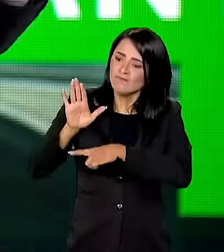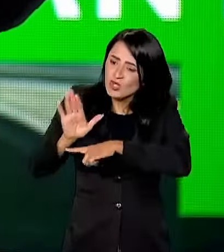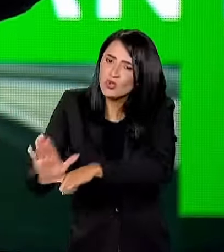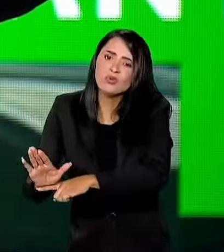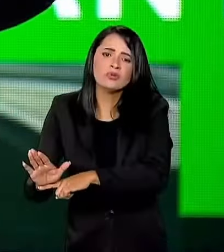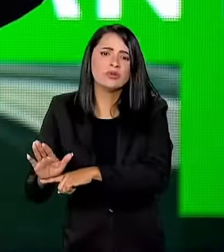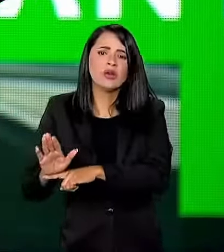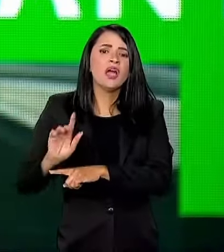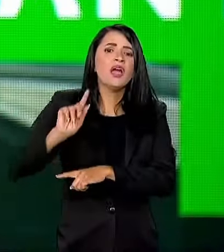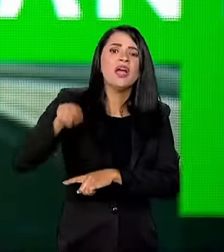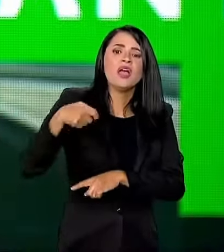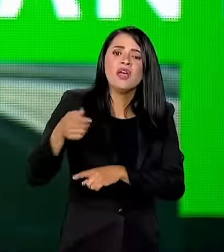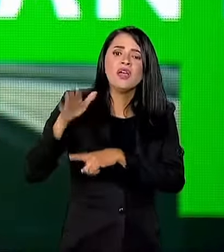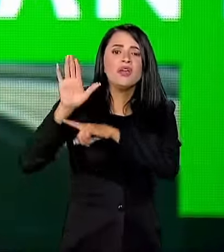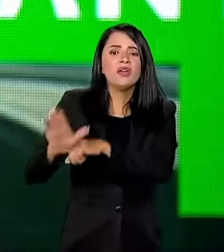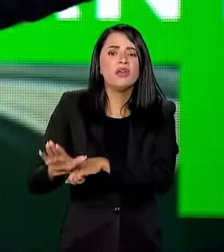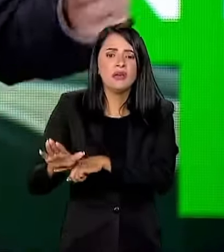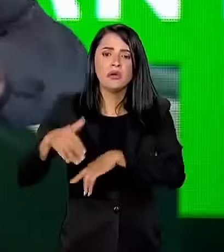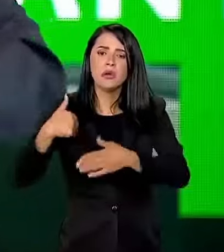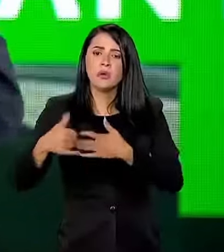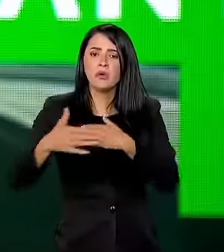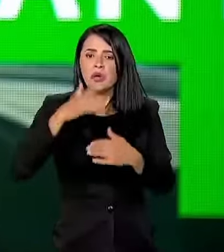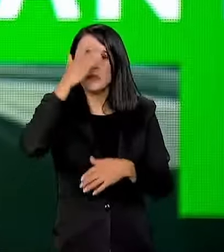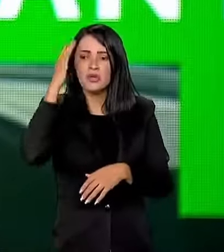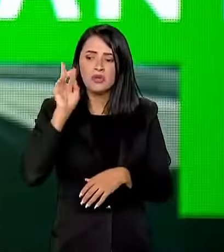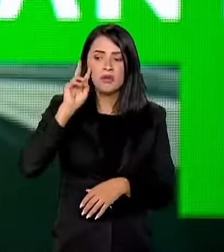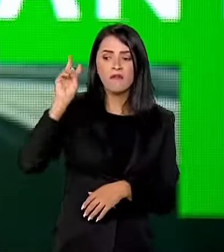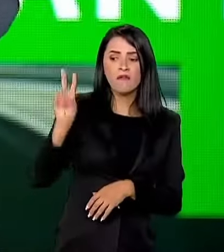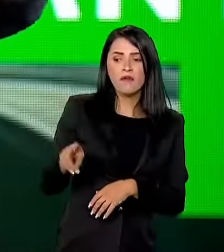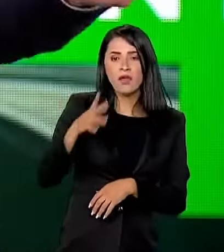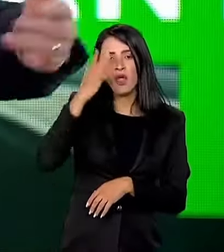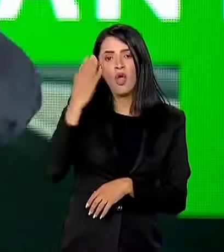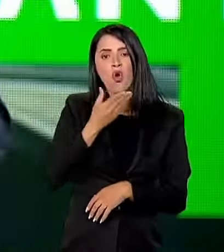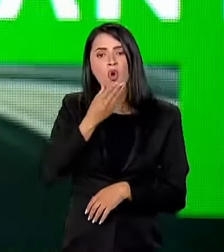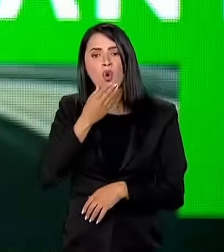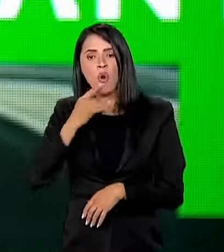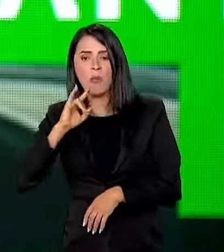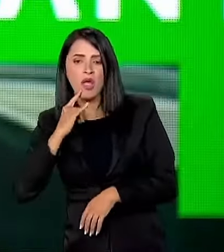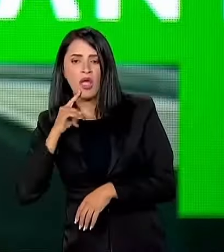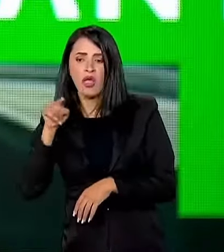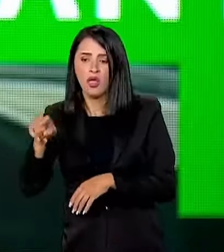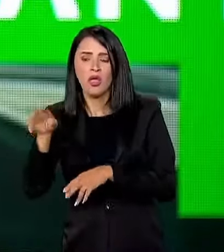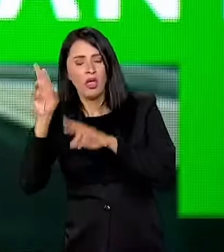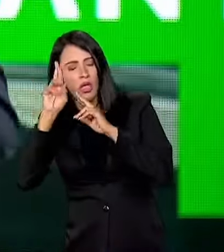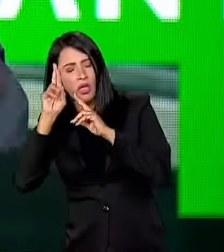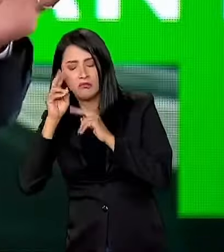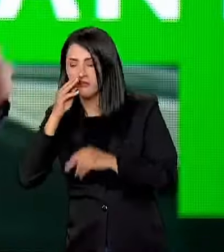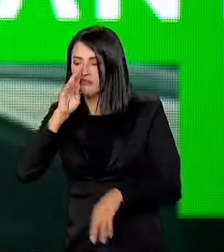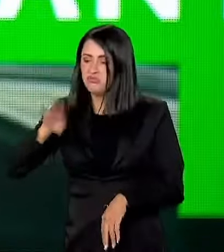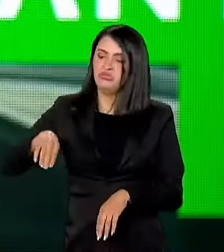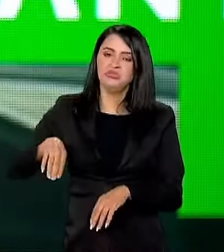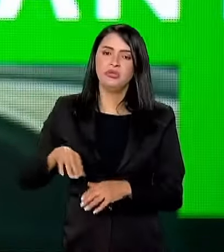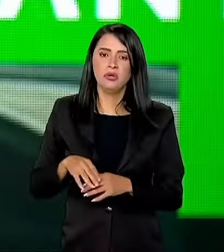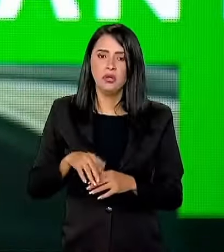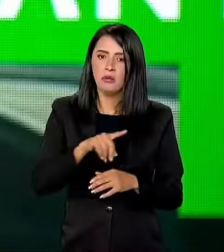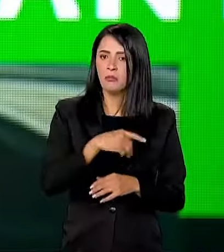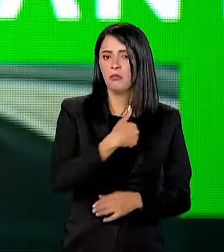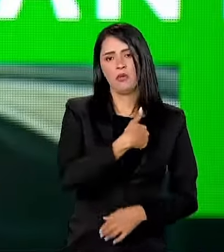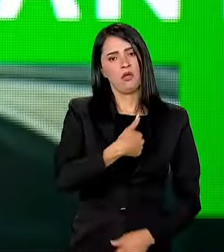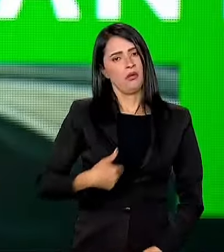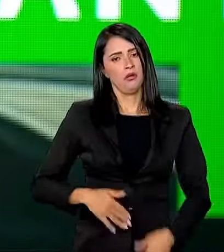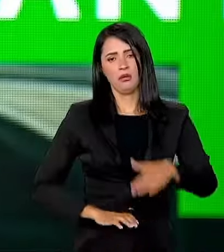Uma pessoa qualquer pode passar na rua, ver um cara dormindo, um cara bêbado, pode até desprezar, mas o Estado não